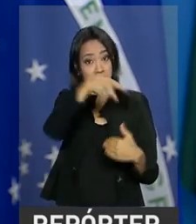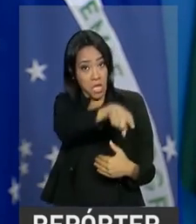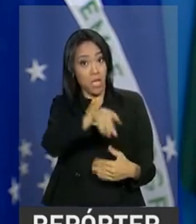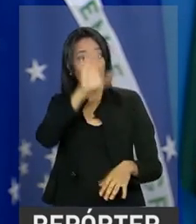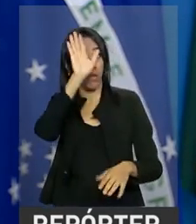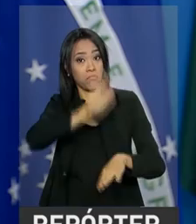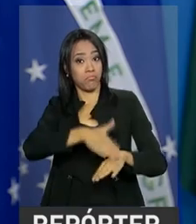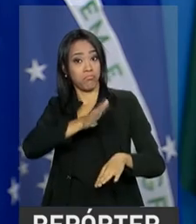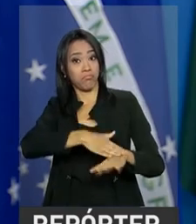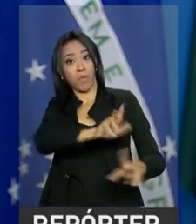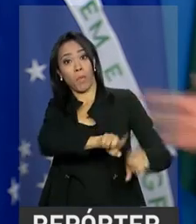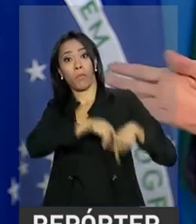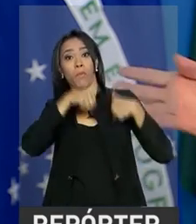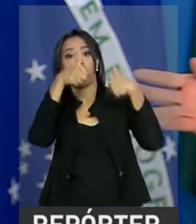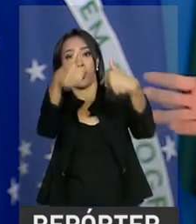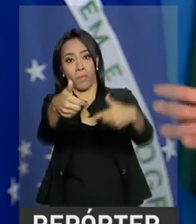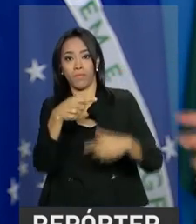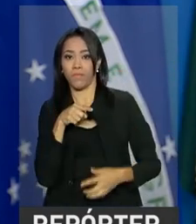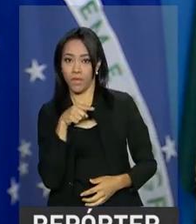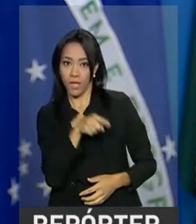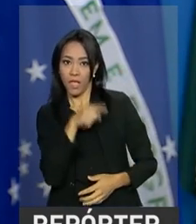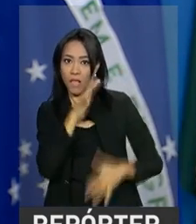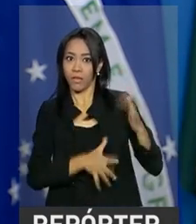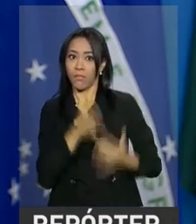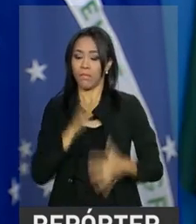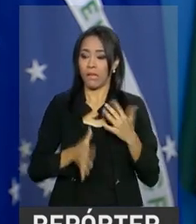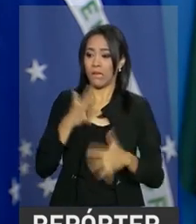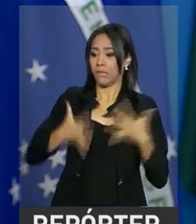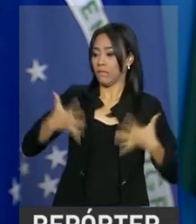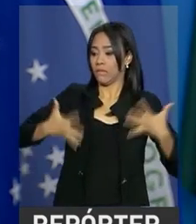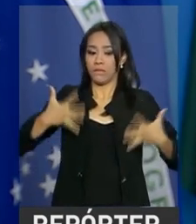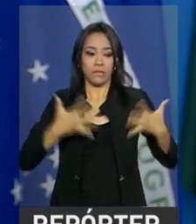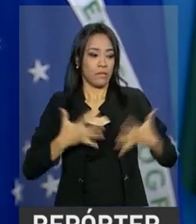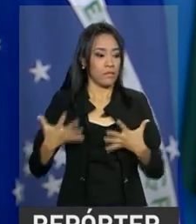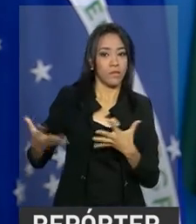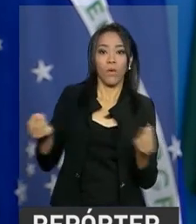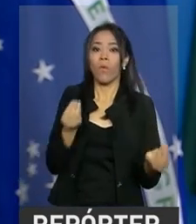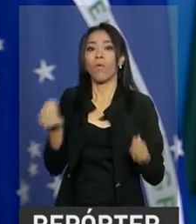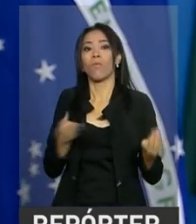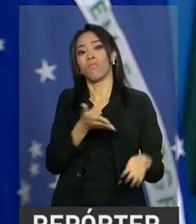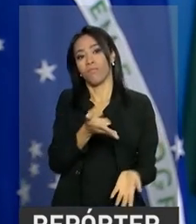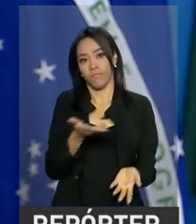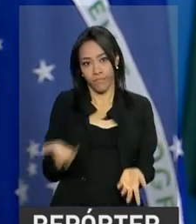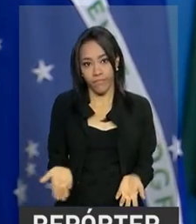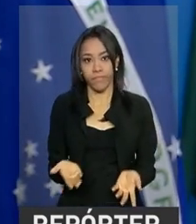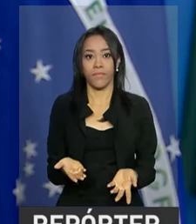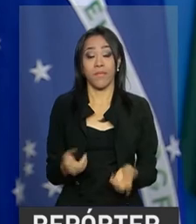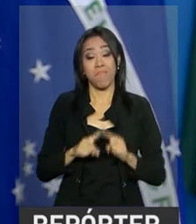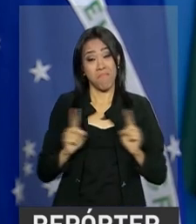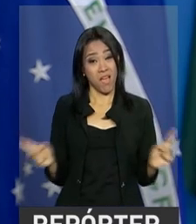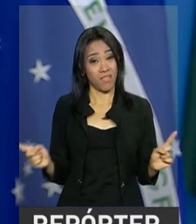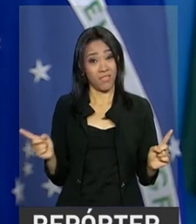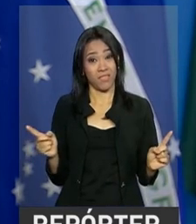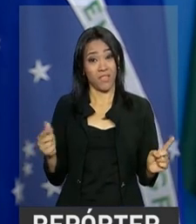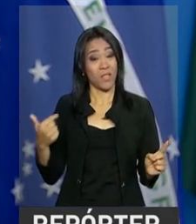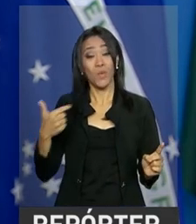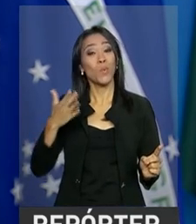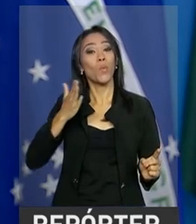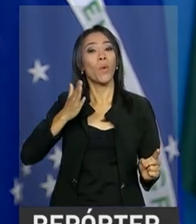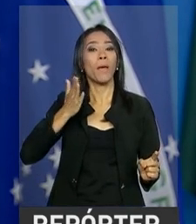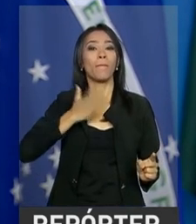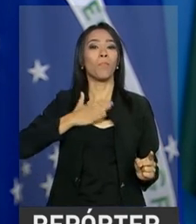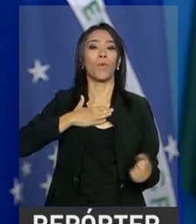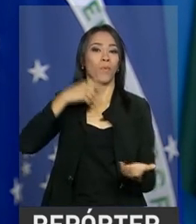país todo atrapalhado e todo desarticulado. Mas esta não é a